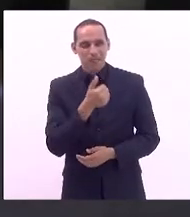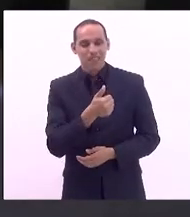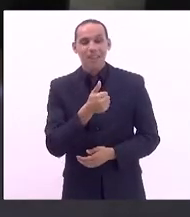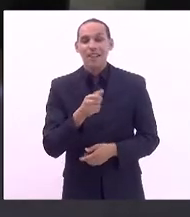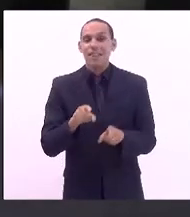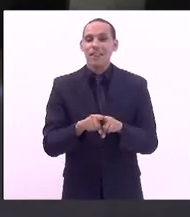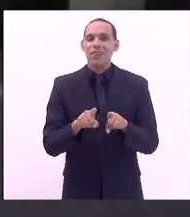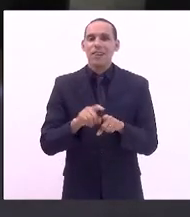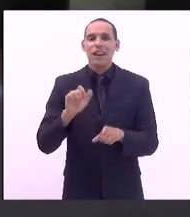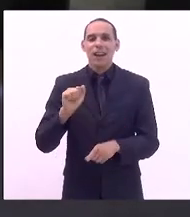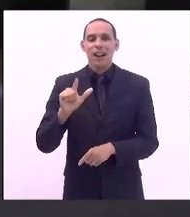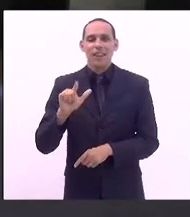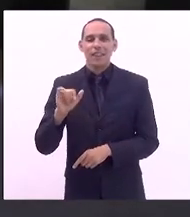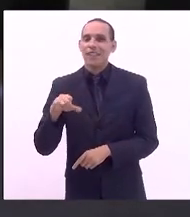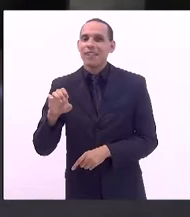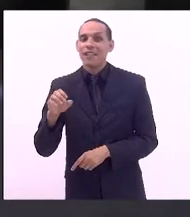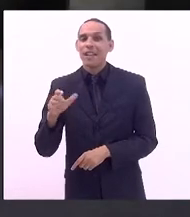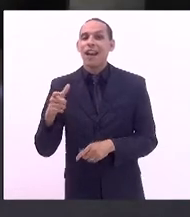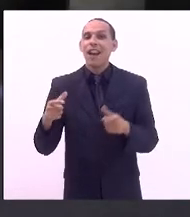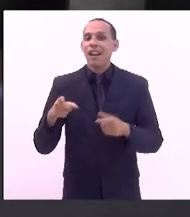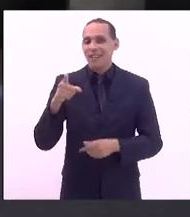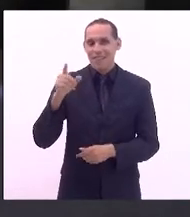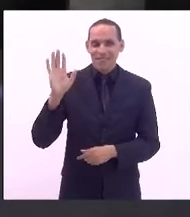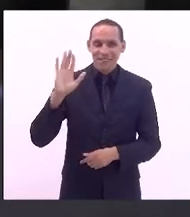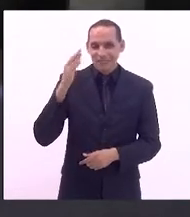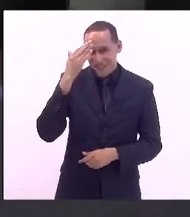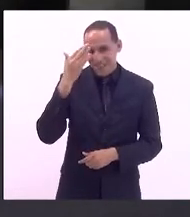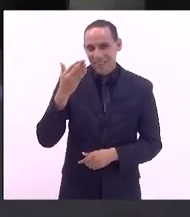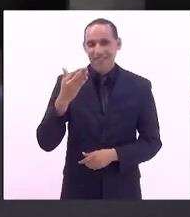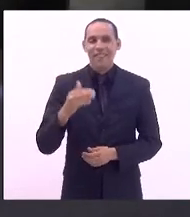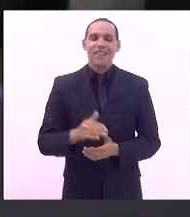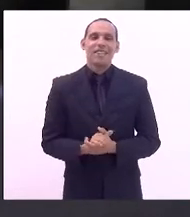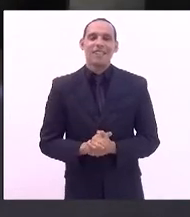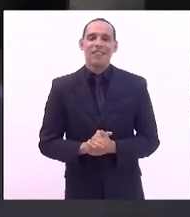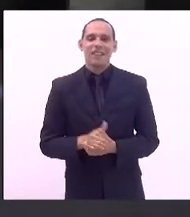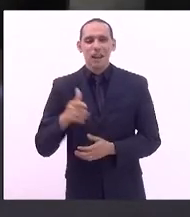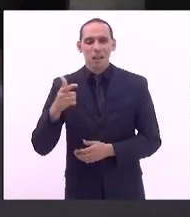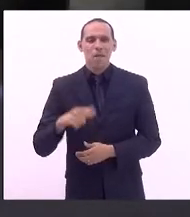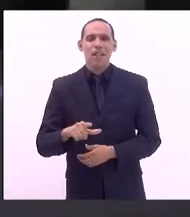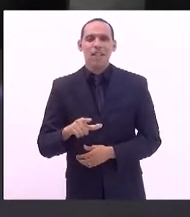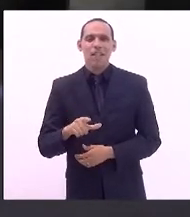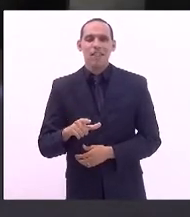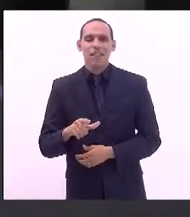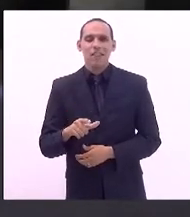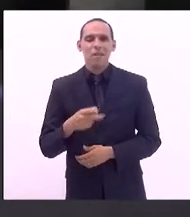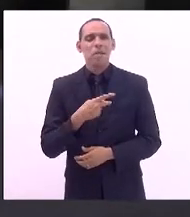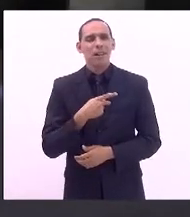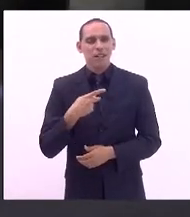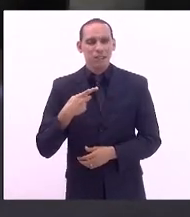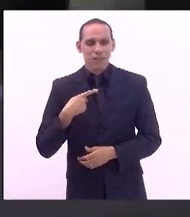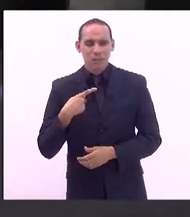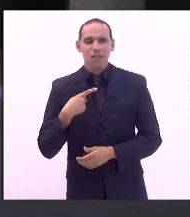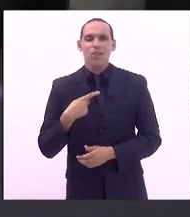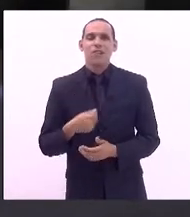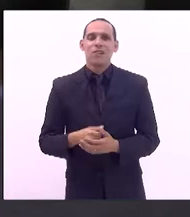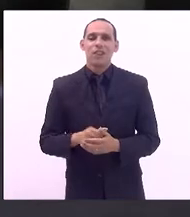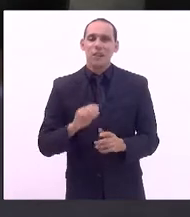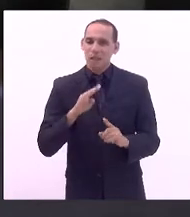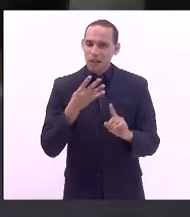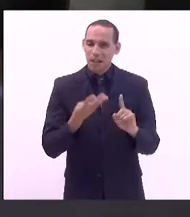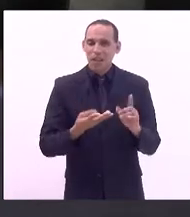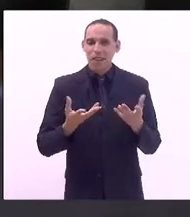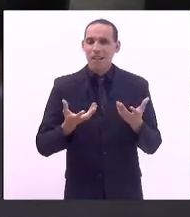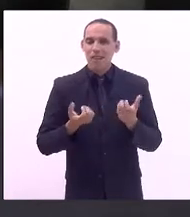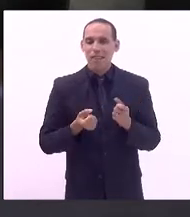missionária Aline cadê Aline querida obrigada Aline tem mais um os pastores aí nós que vão ser